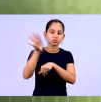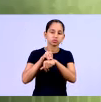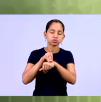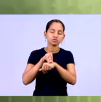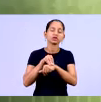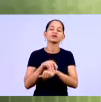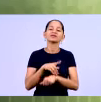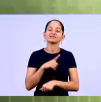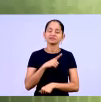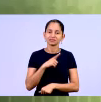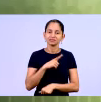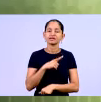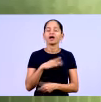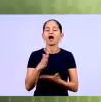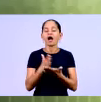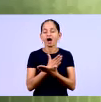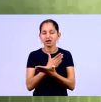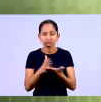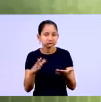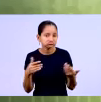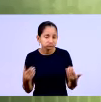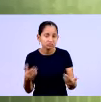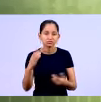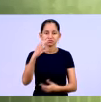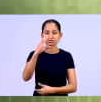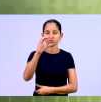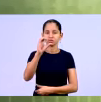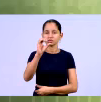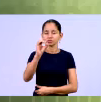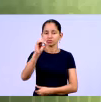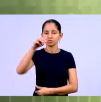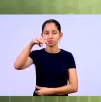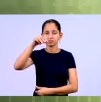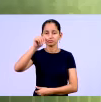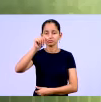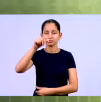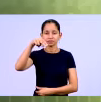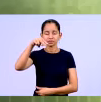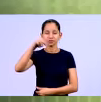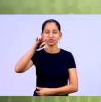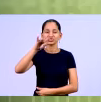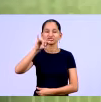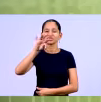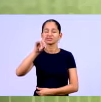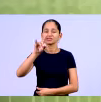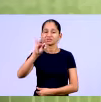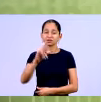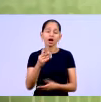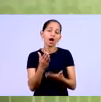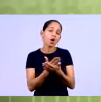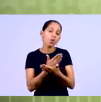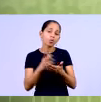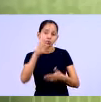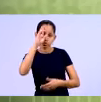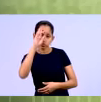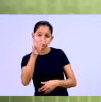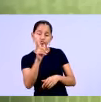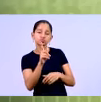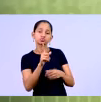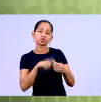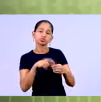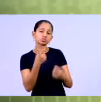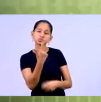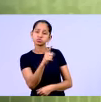na comandita, ou simples ou por ações, determinada parte dos sócios administram, outros não. É como se os que